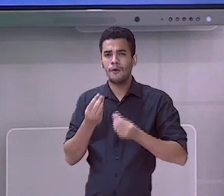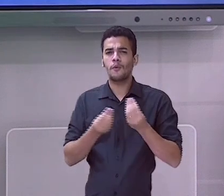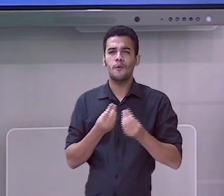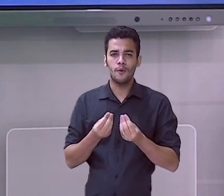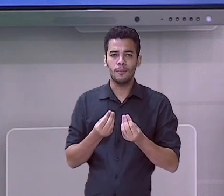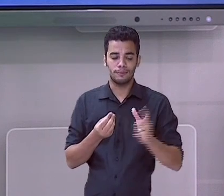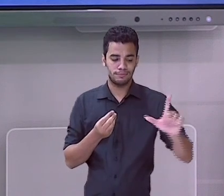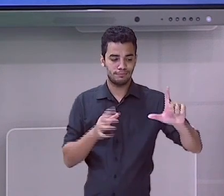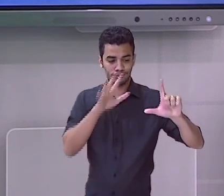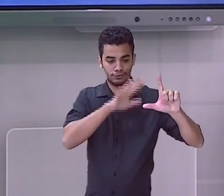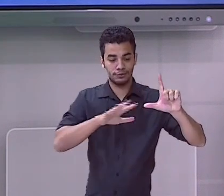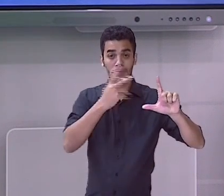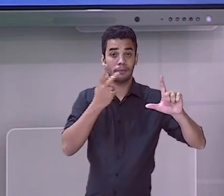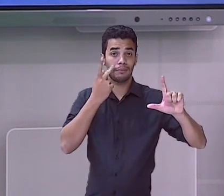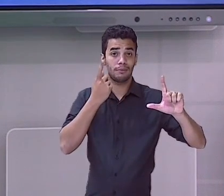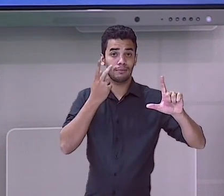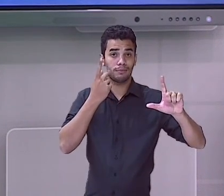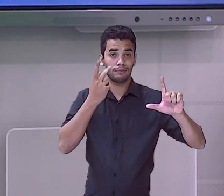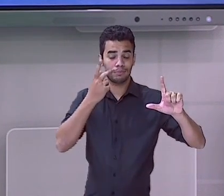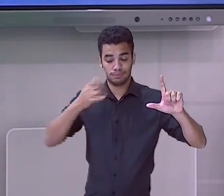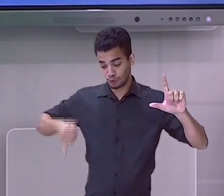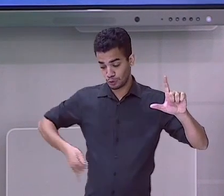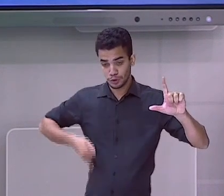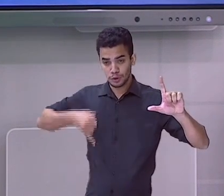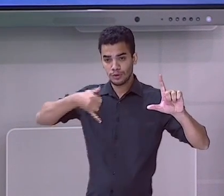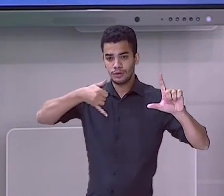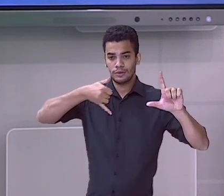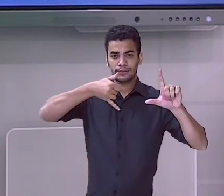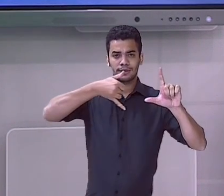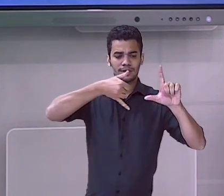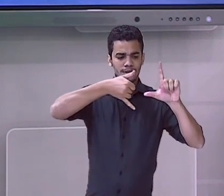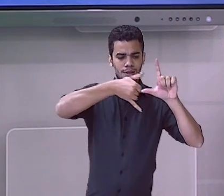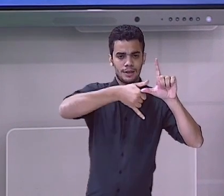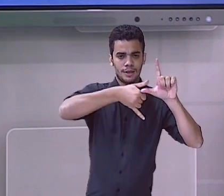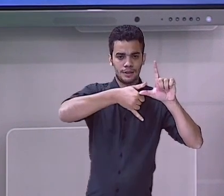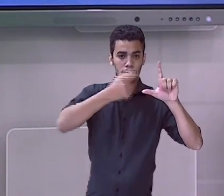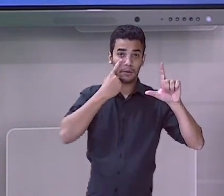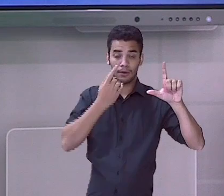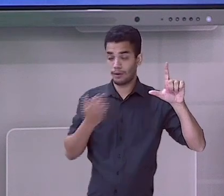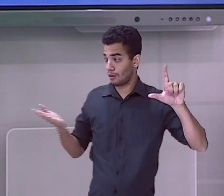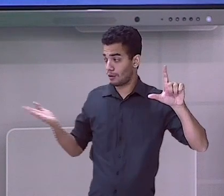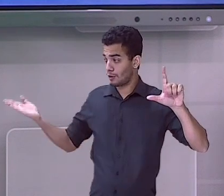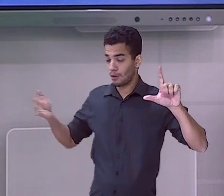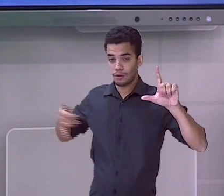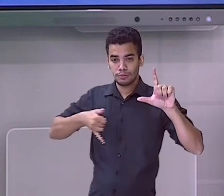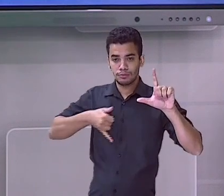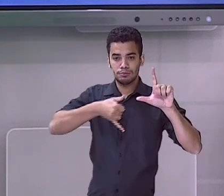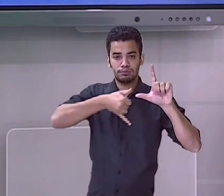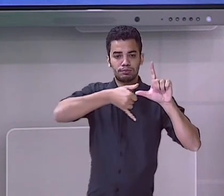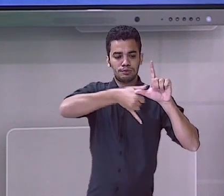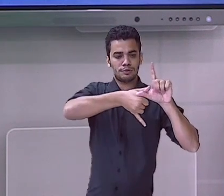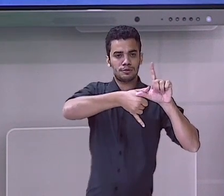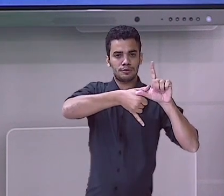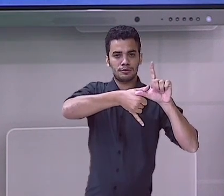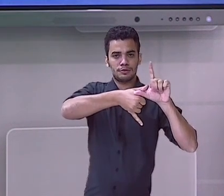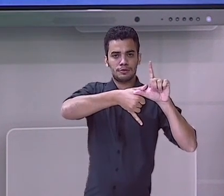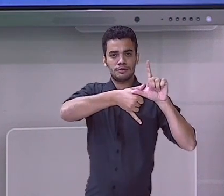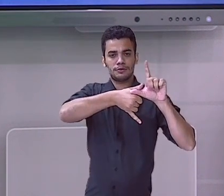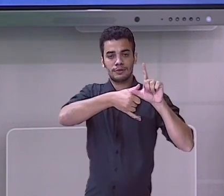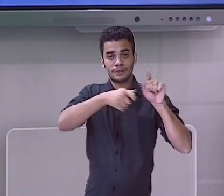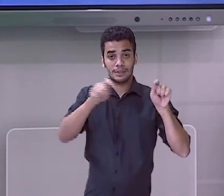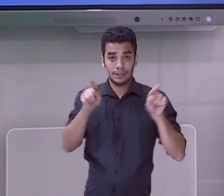na plataforma SMED GV. Vai apontar a câmera do seu celular na imagem que aparece no canto da tela.